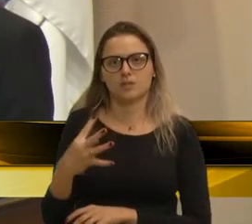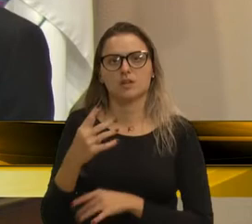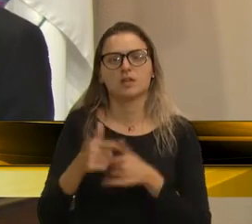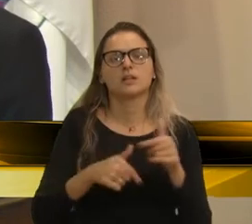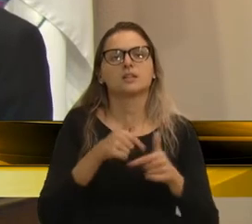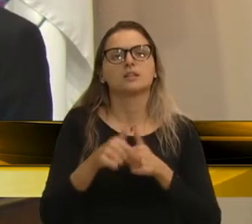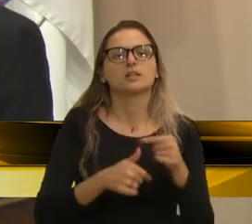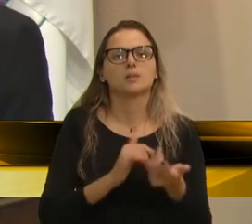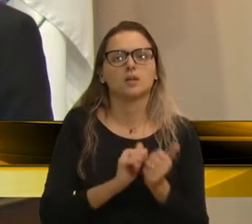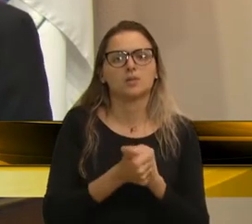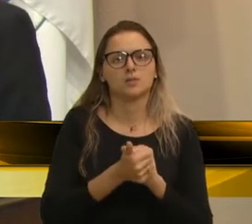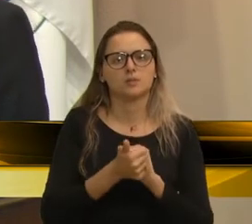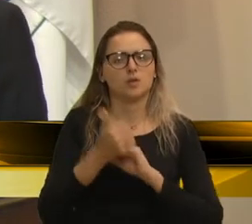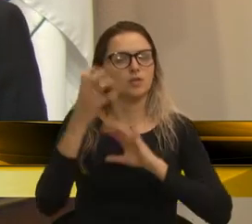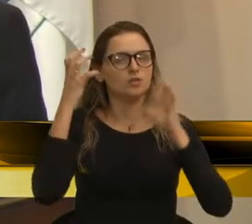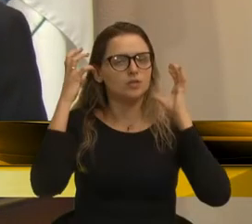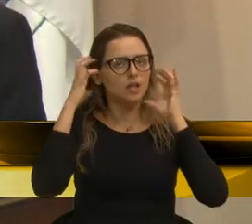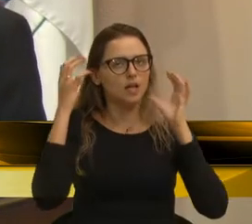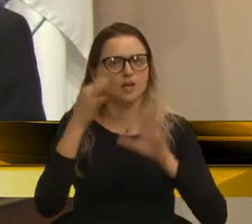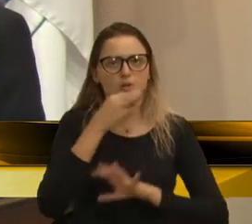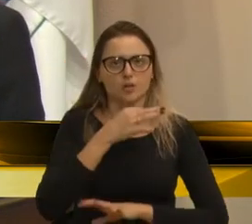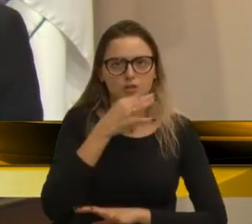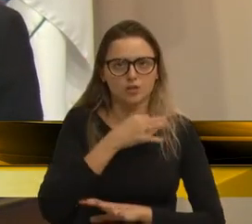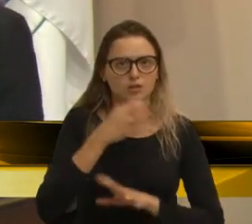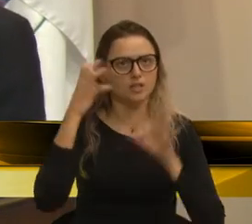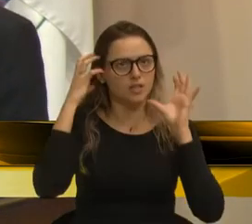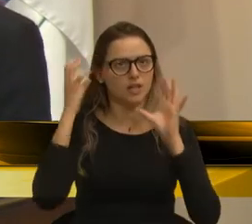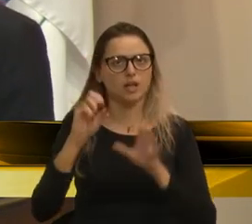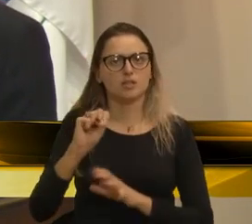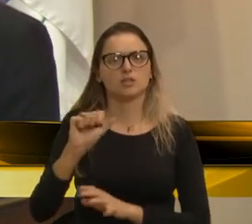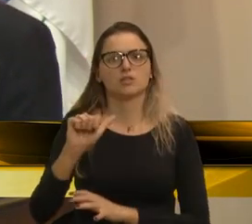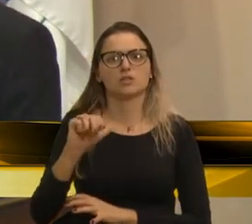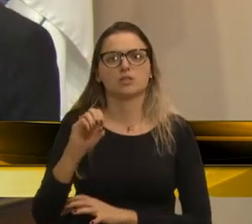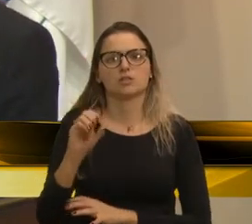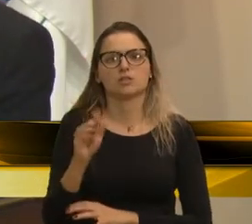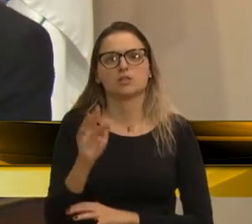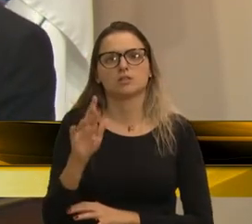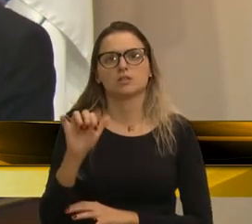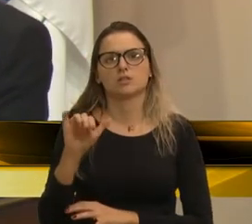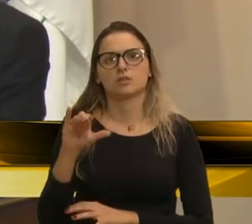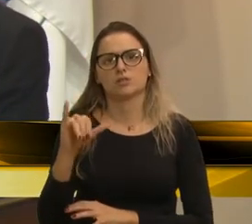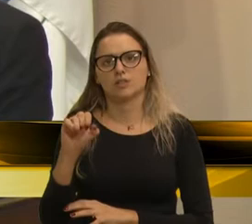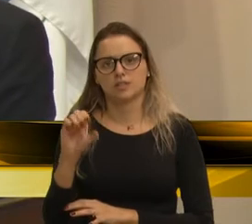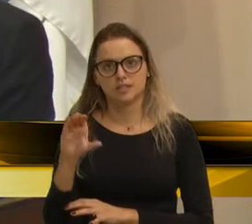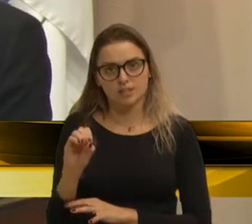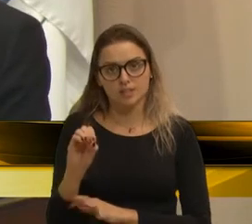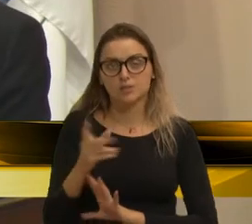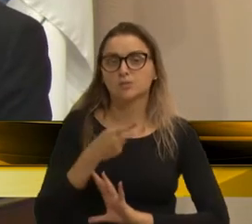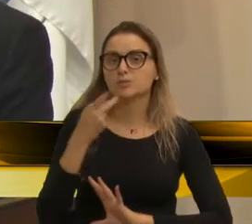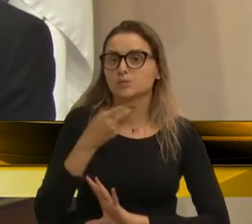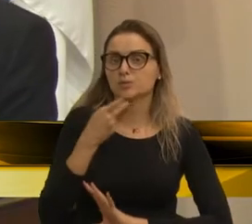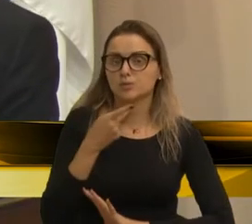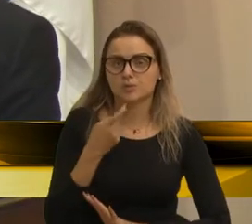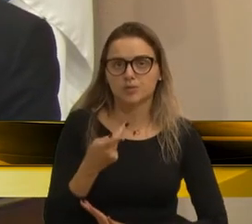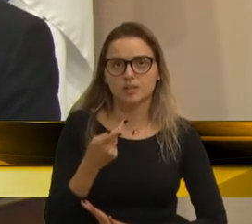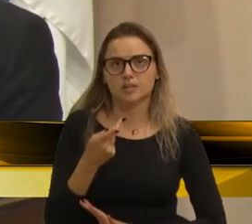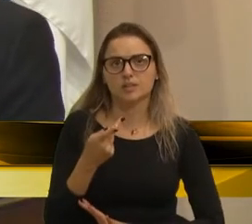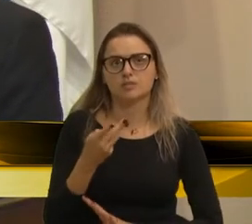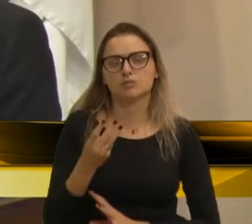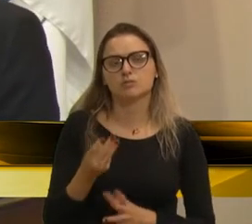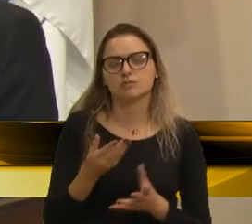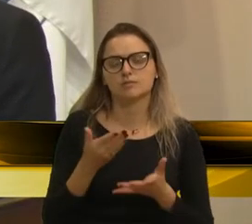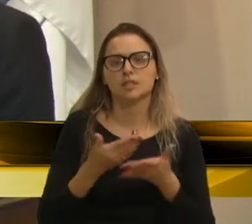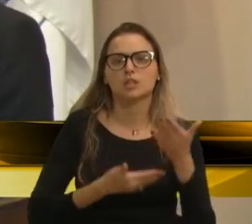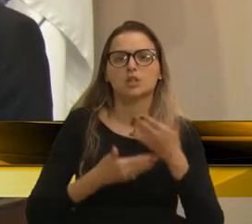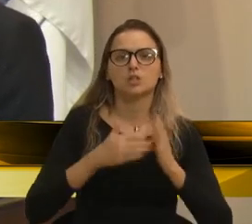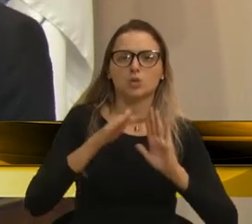esporte na Rádio Caxias, na Rádio São Francisco, nos veículos que eu trabalhei, colocando os